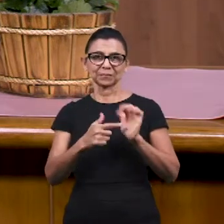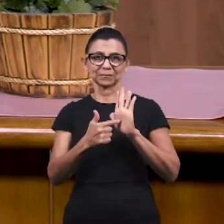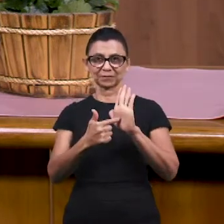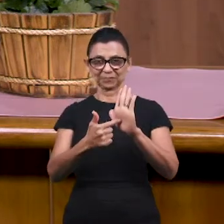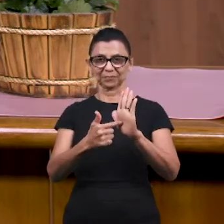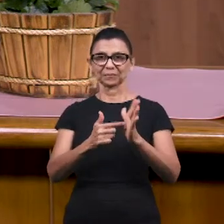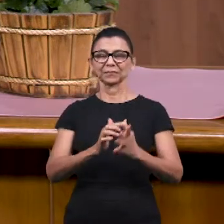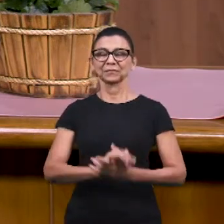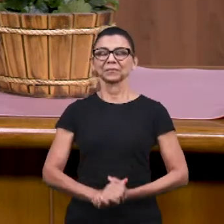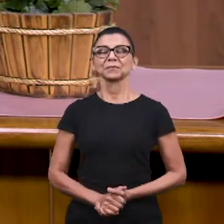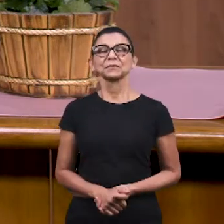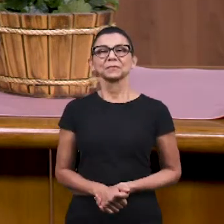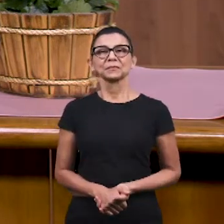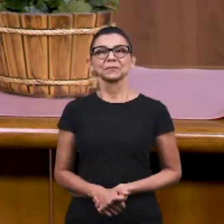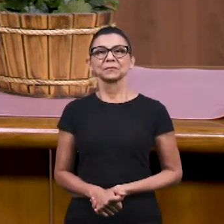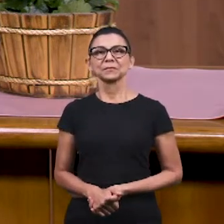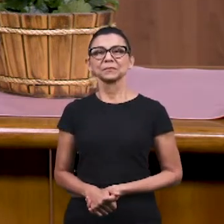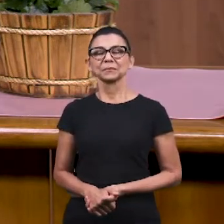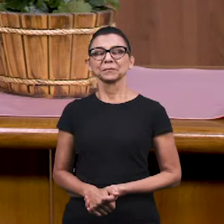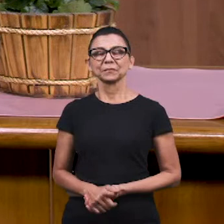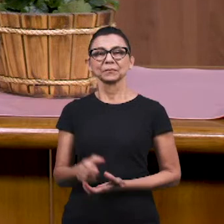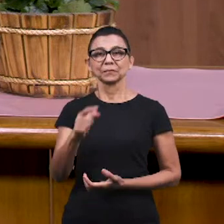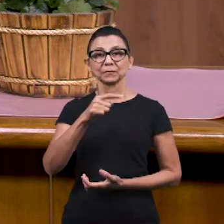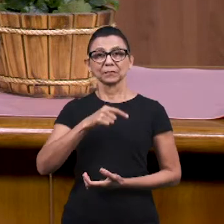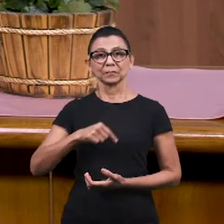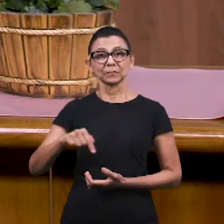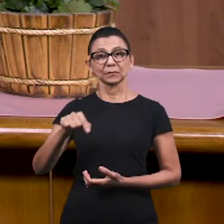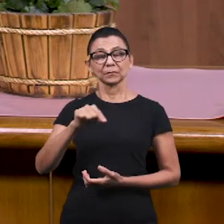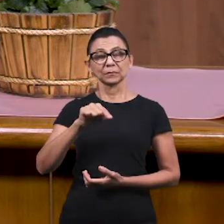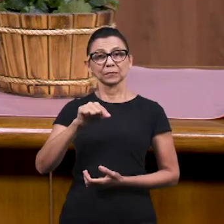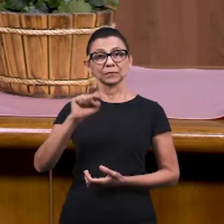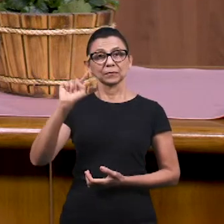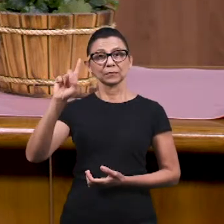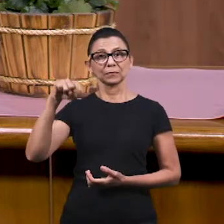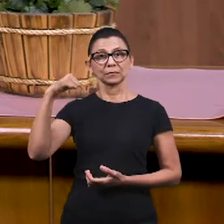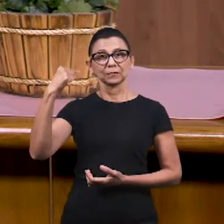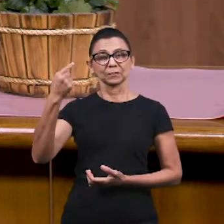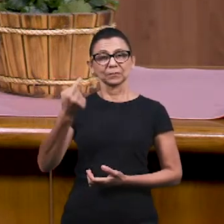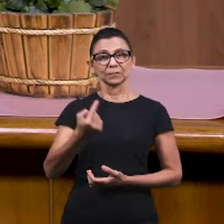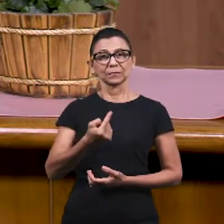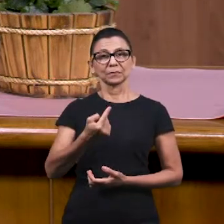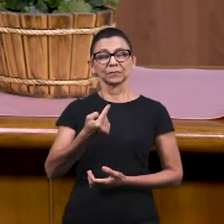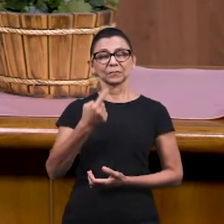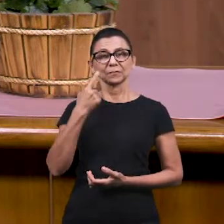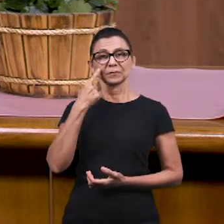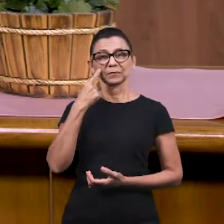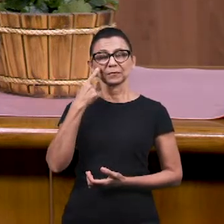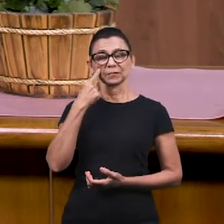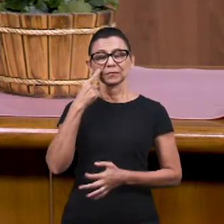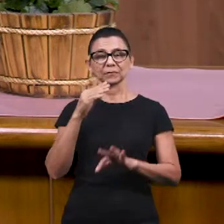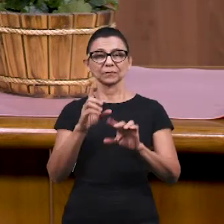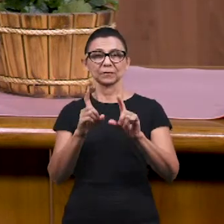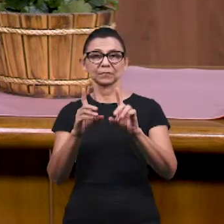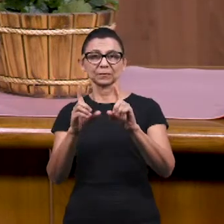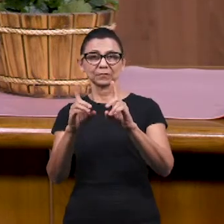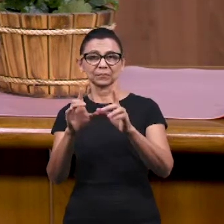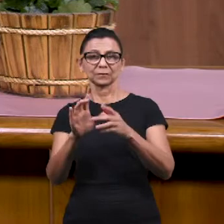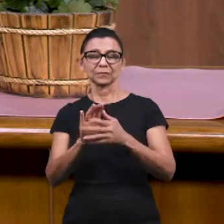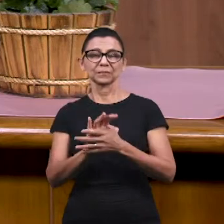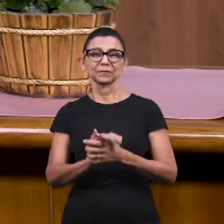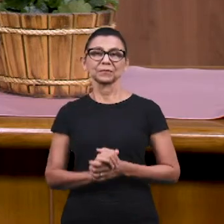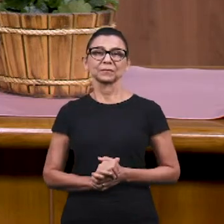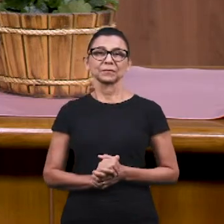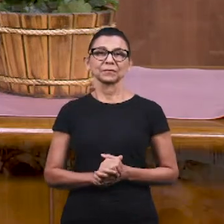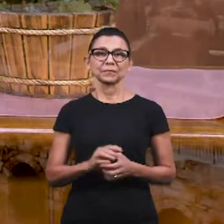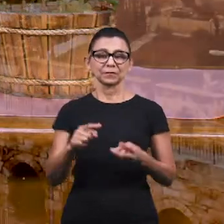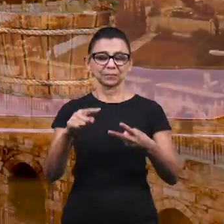irmãos de todas as igrejas, via satélite, a parte doutrinária da Escola Bíblica Dominical, na condução dos pastores Gedeu Tigueiros e